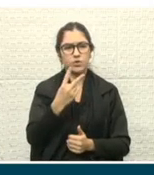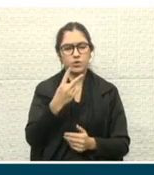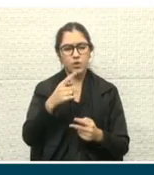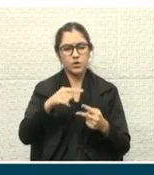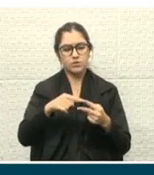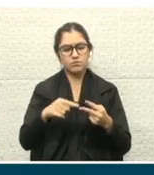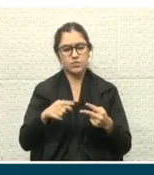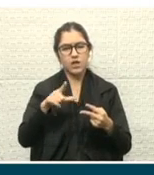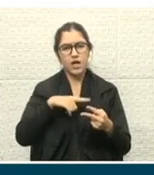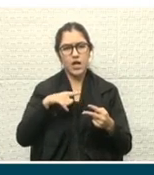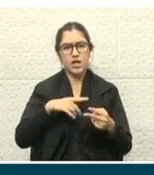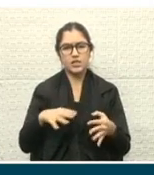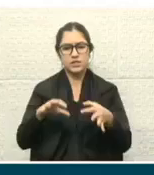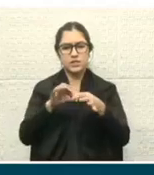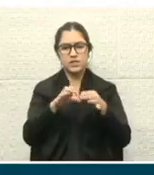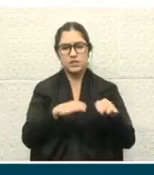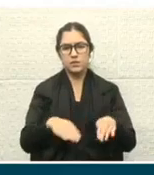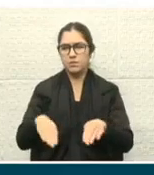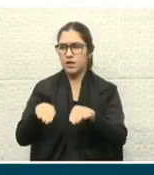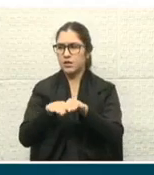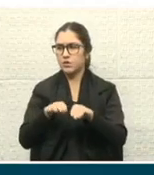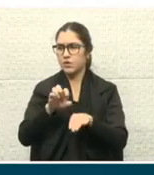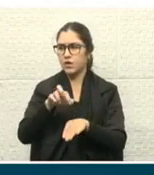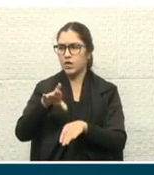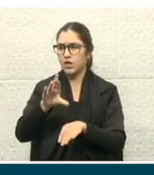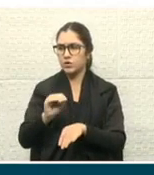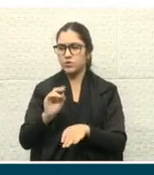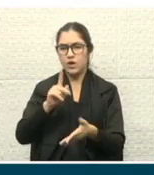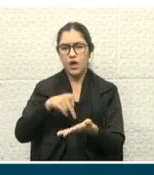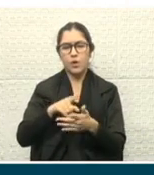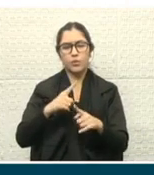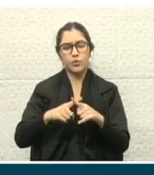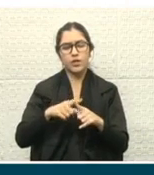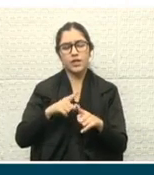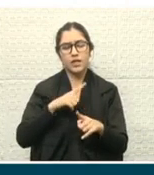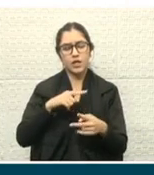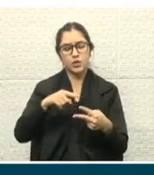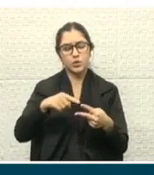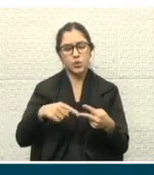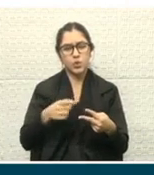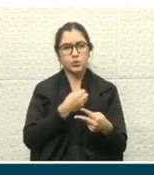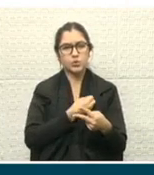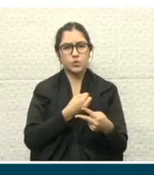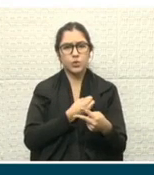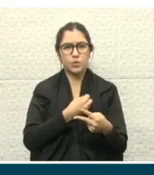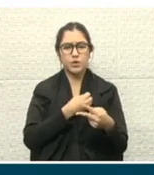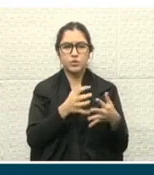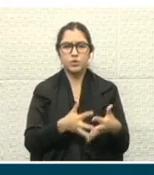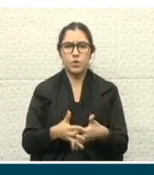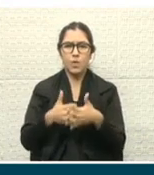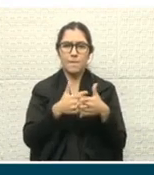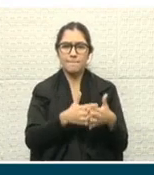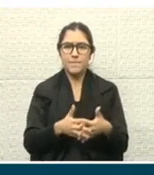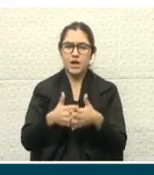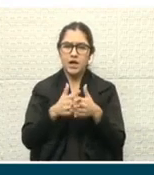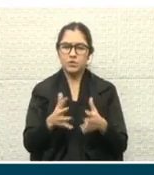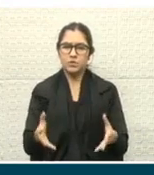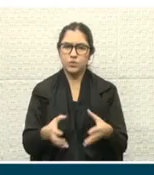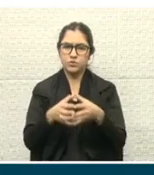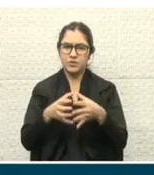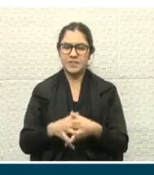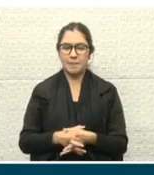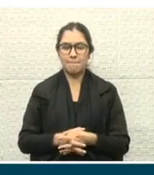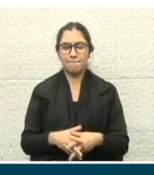são simétricos em relação ao eixo real, porque se tratam de dois números complexos